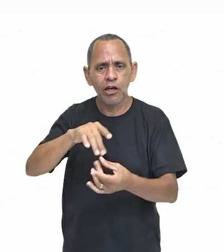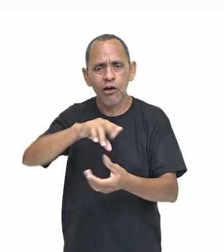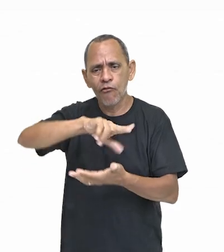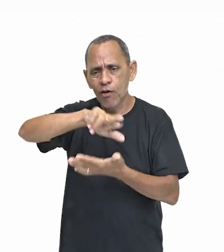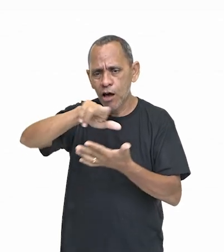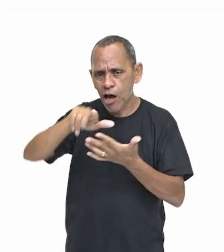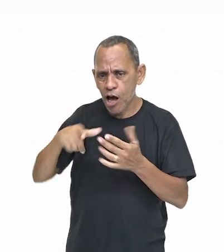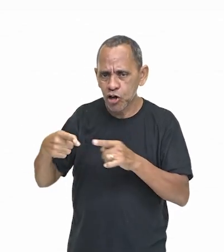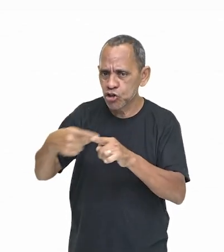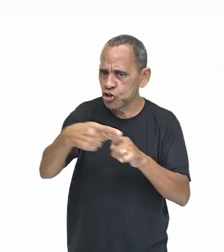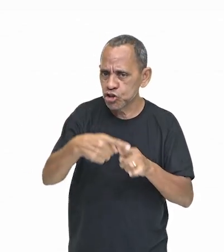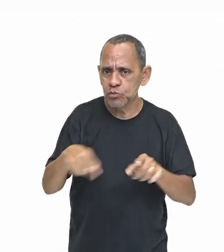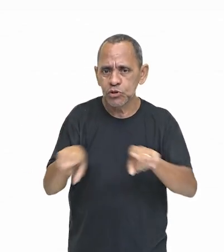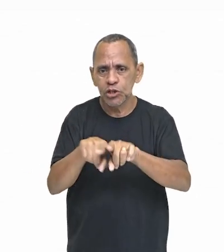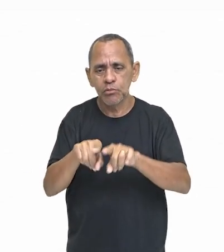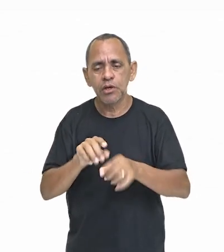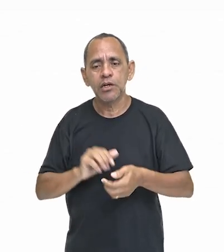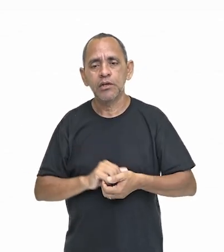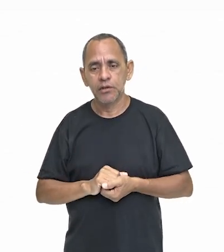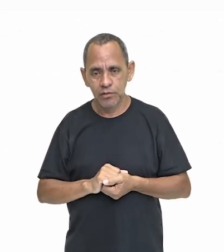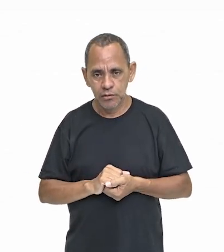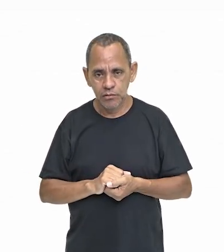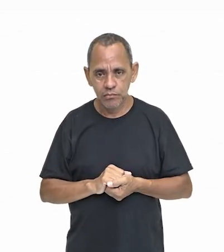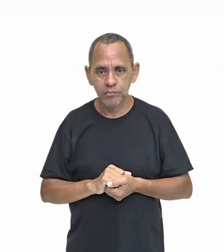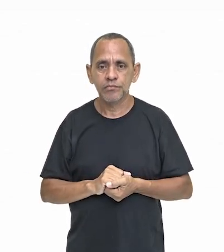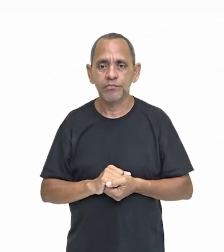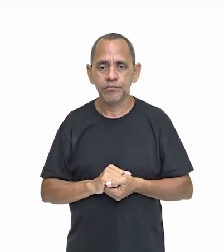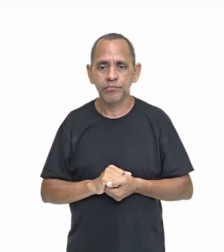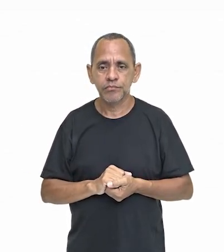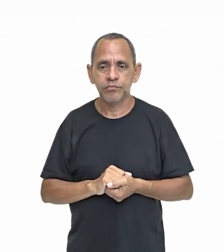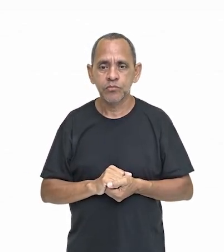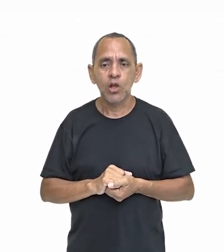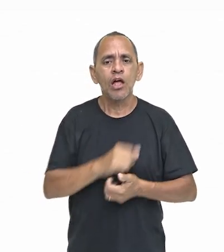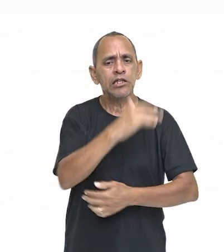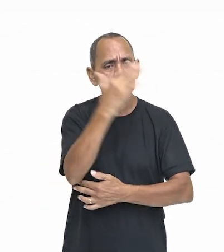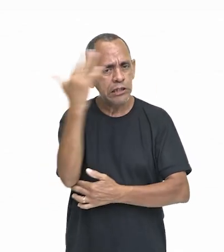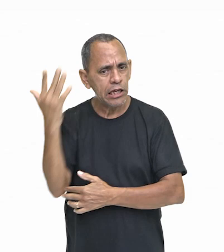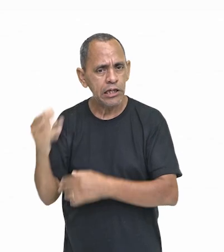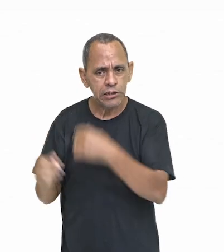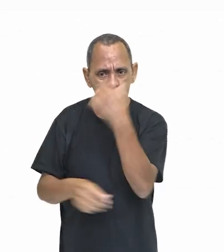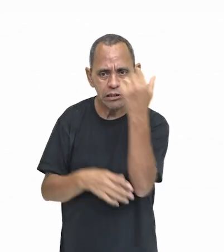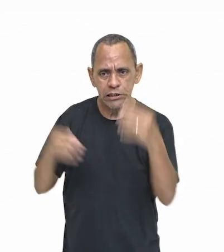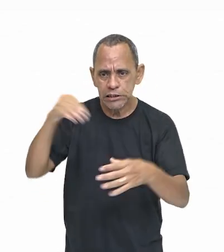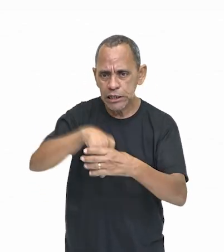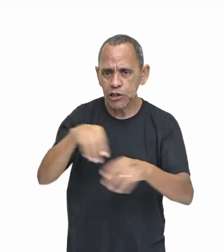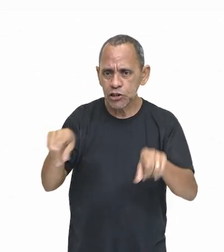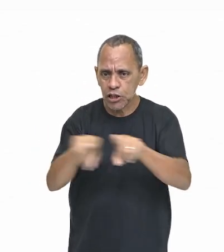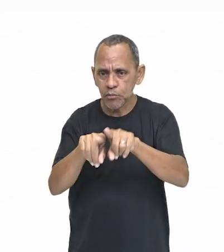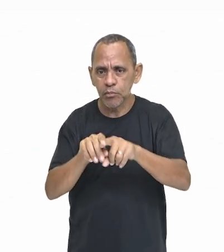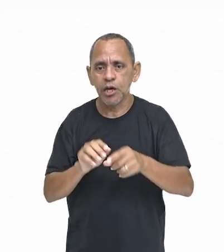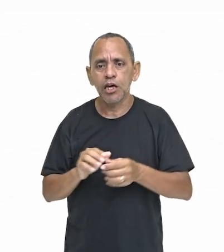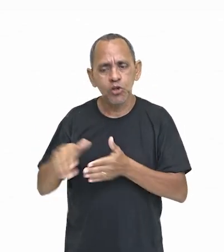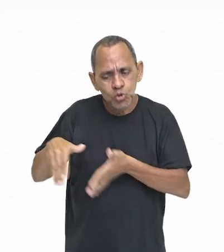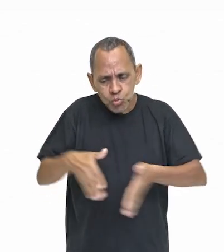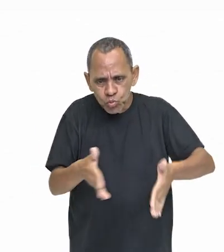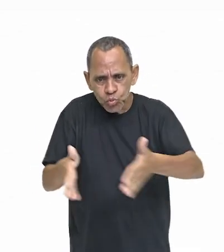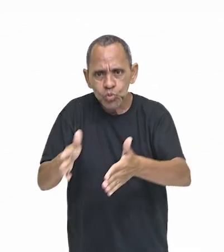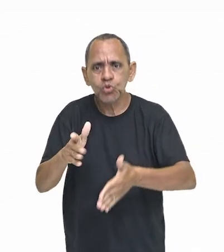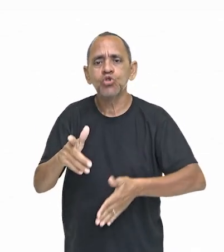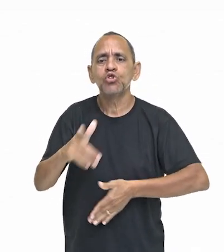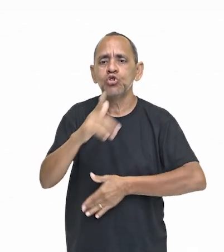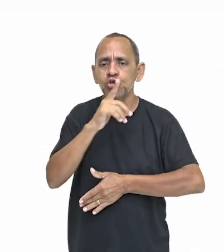encantados e entidades que habitam as florestas, as matas, as águas e fazem